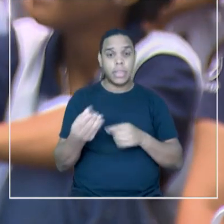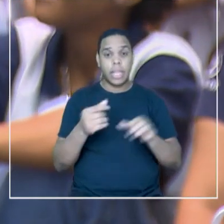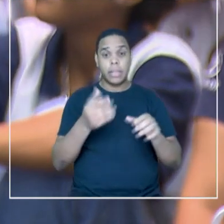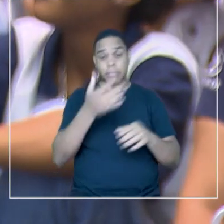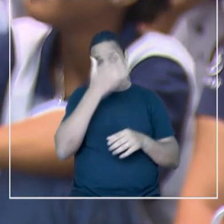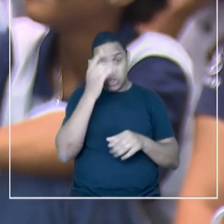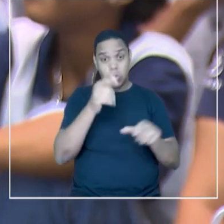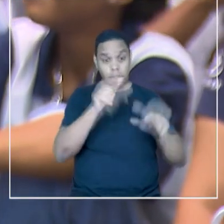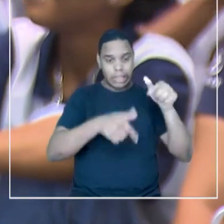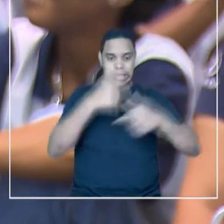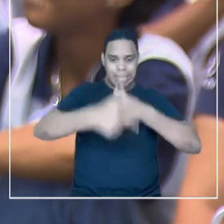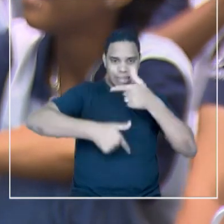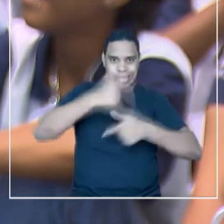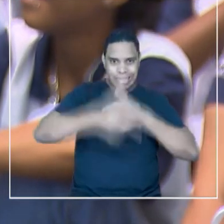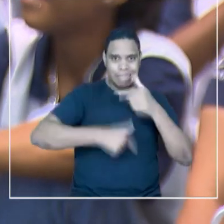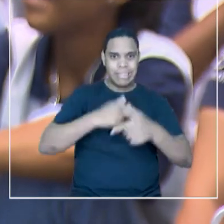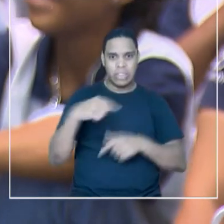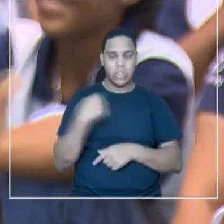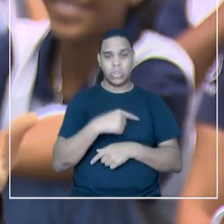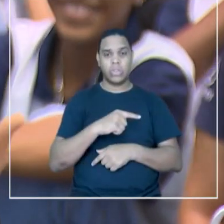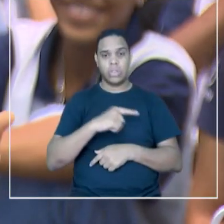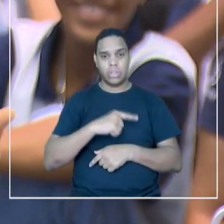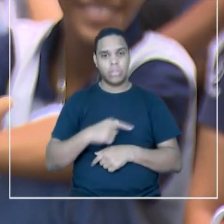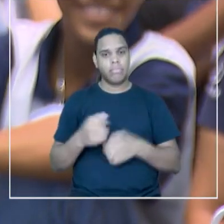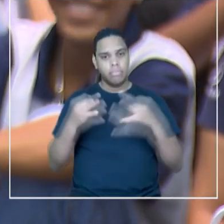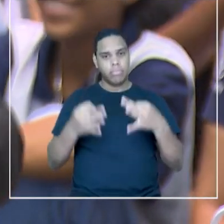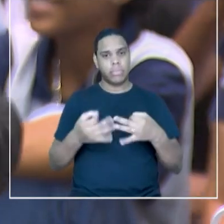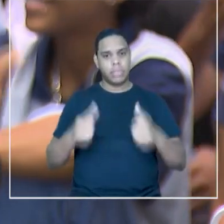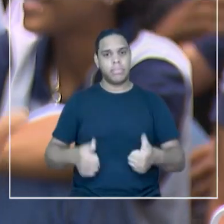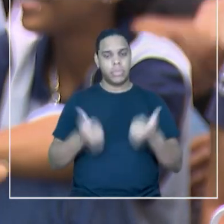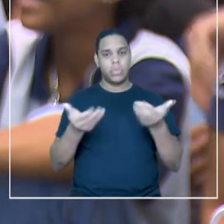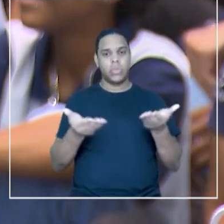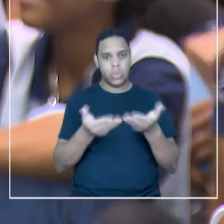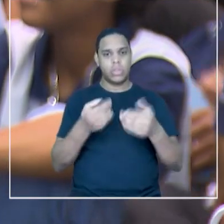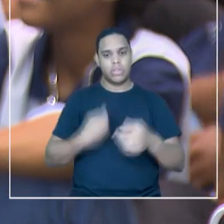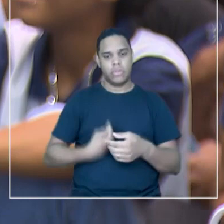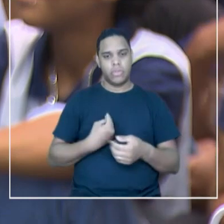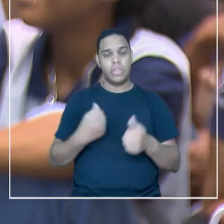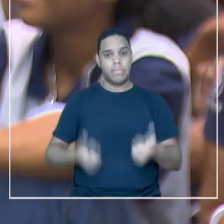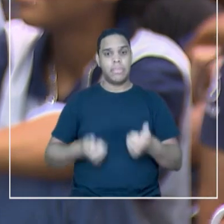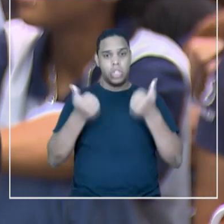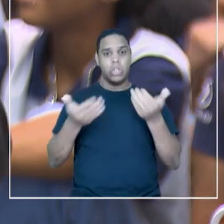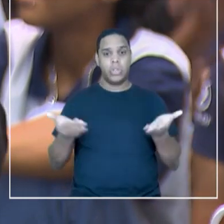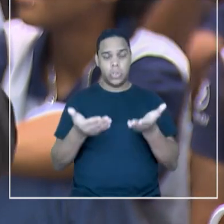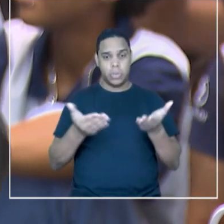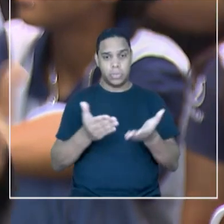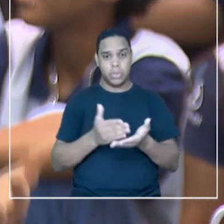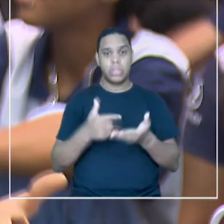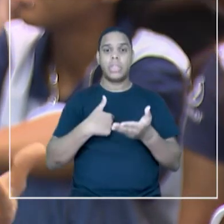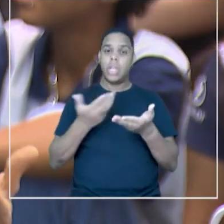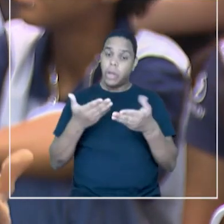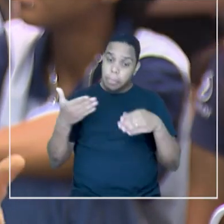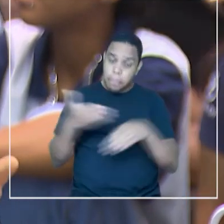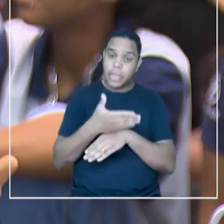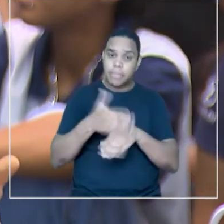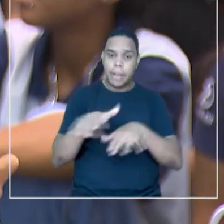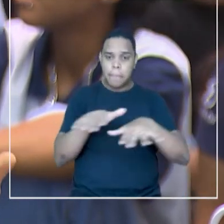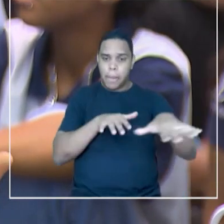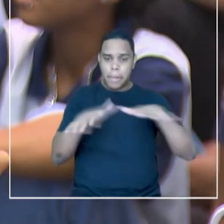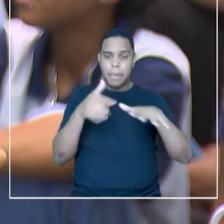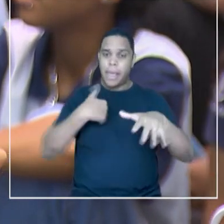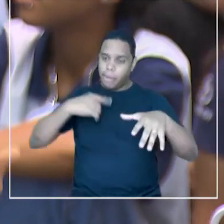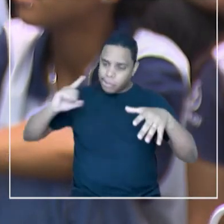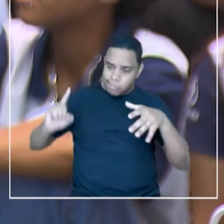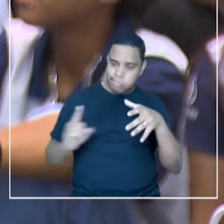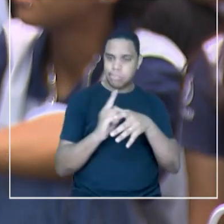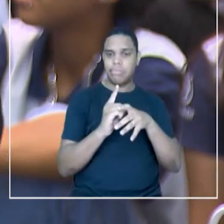trabalharam duro para que a gente tivesse uma dignidade melhor hoje em dia, que a gente tivesse uma vida melhor hoje em dia. Eu quero fazer parte desse movimento. E o